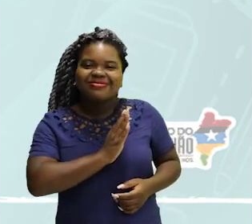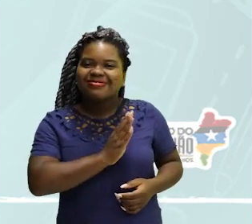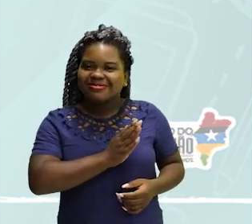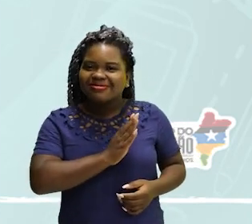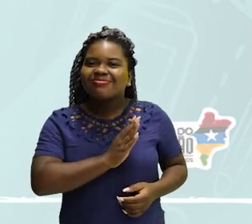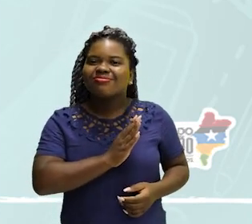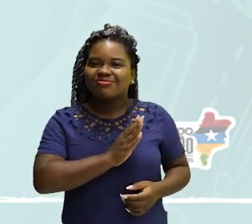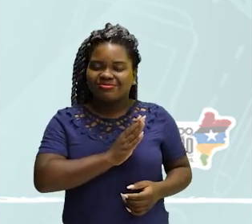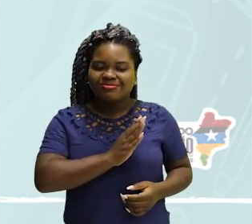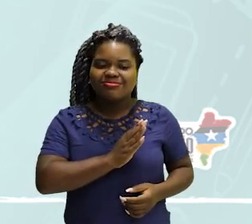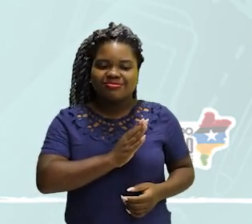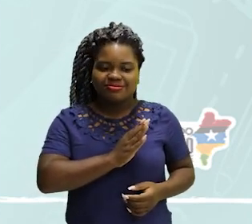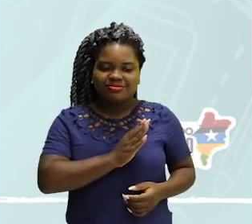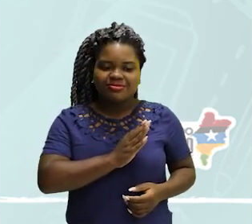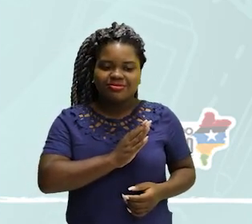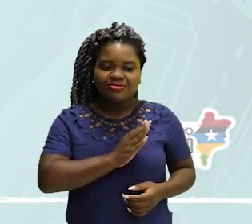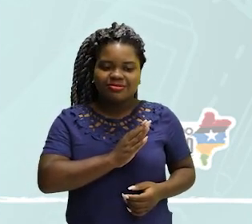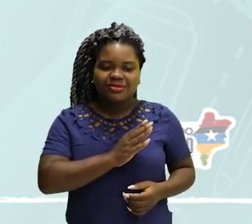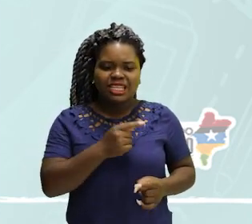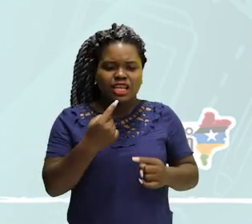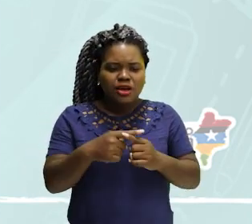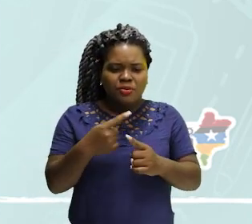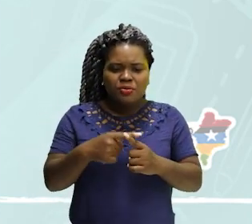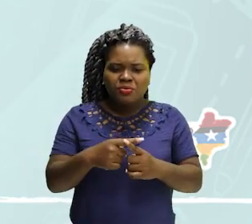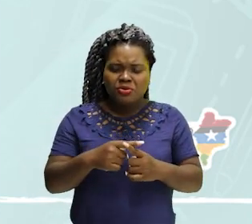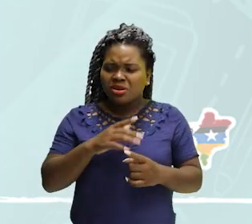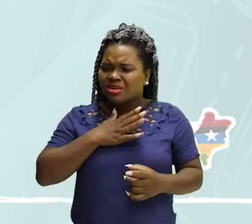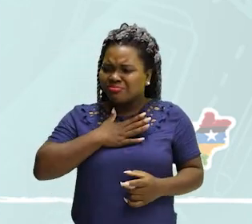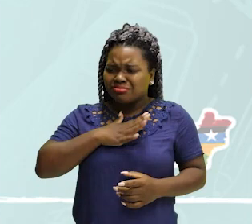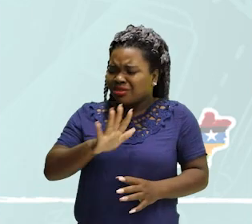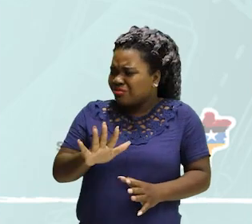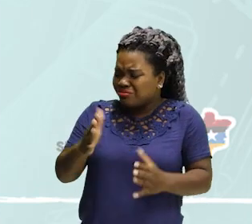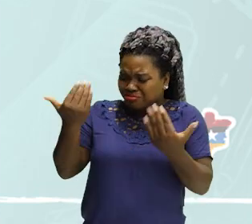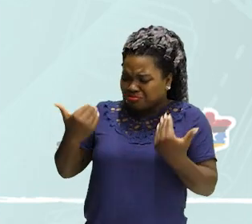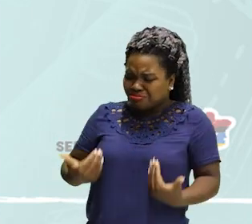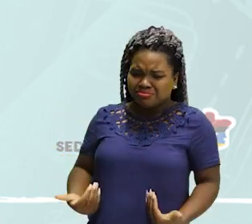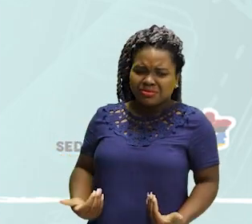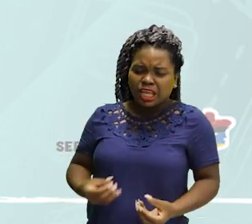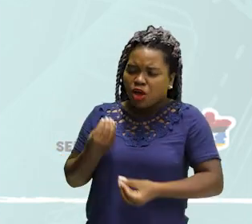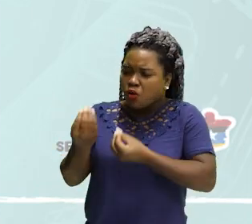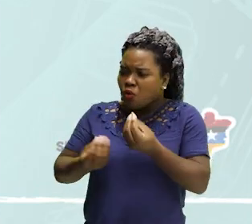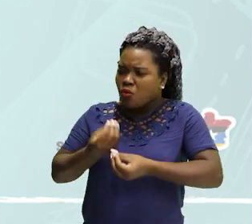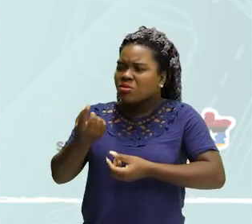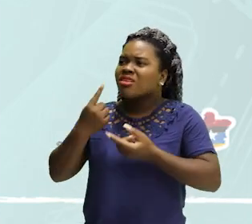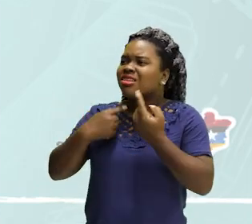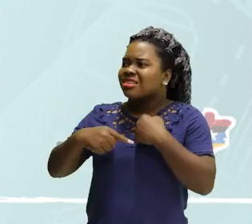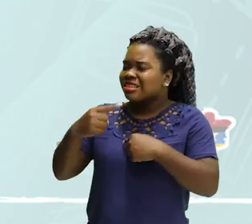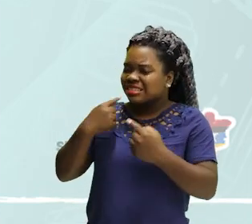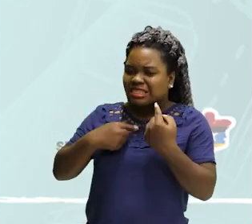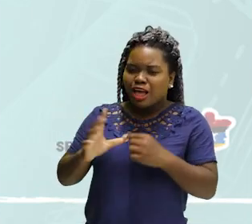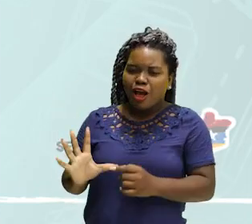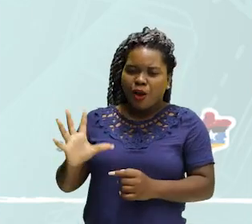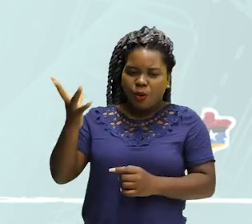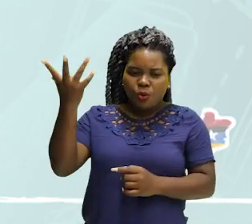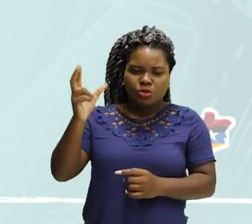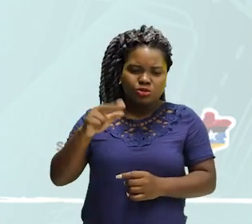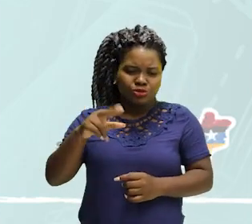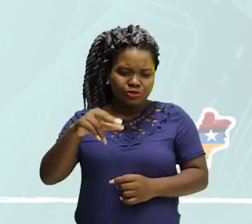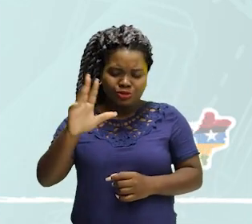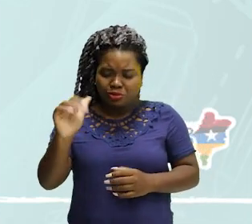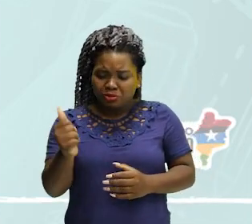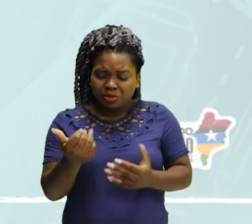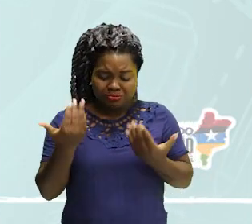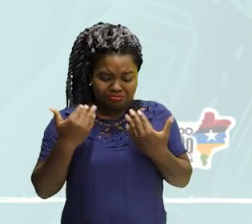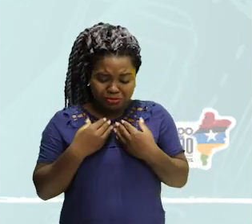contra a razão, porque vos não quisesse. Como poderia ter desejo que me viesse do que nunca pode